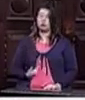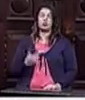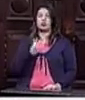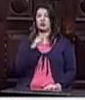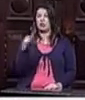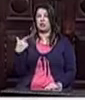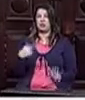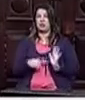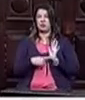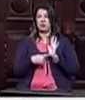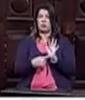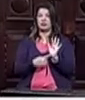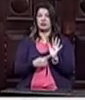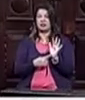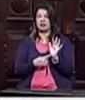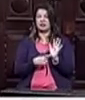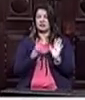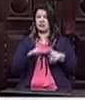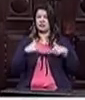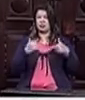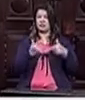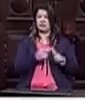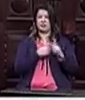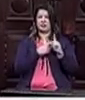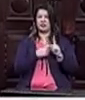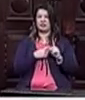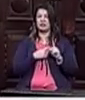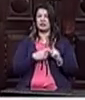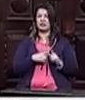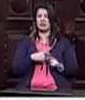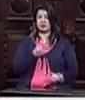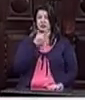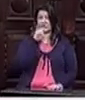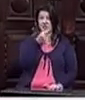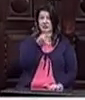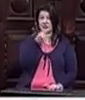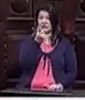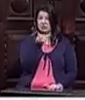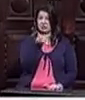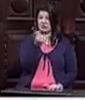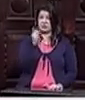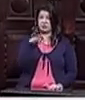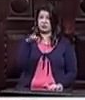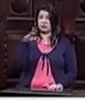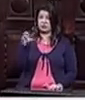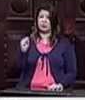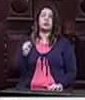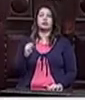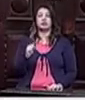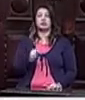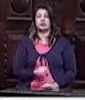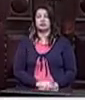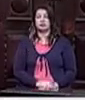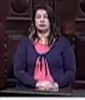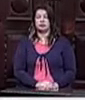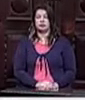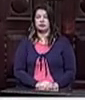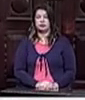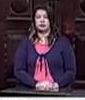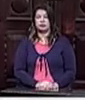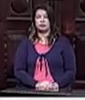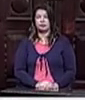efetiva da dívida ativa. 77 bilhões, deputado Flávio Serafim, 77